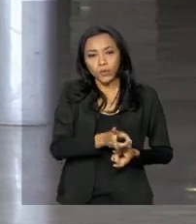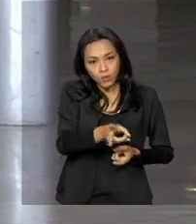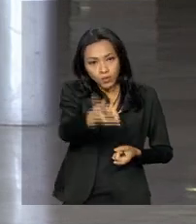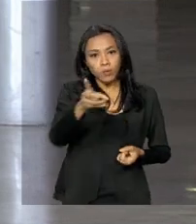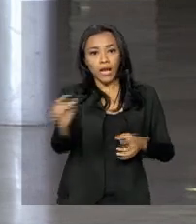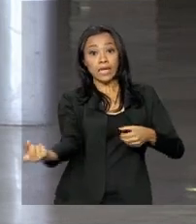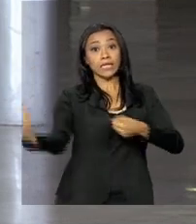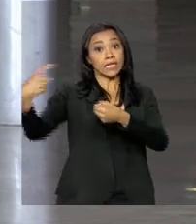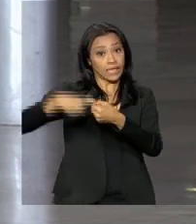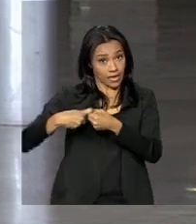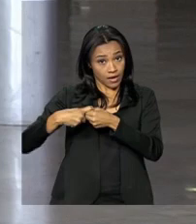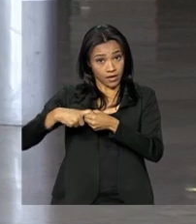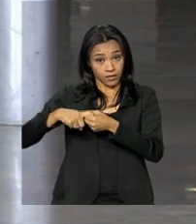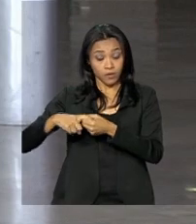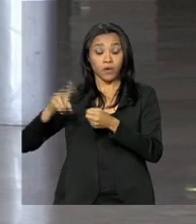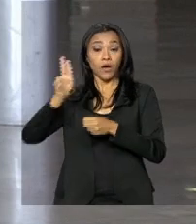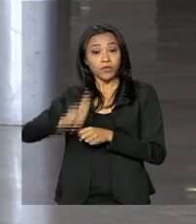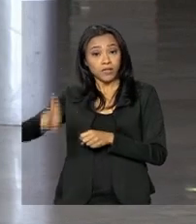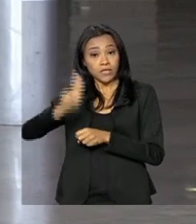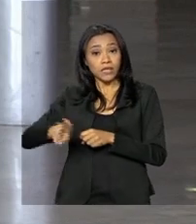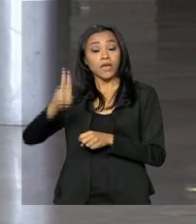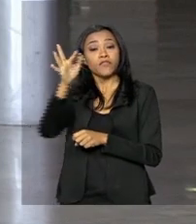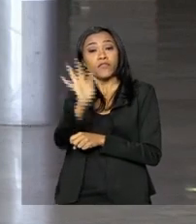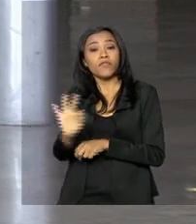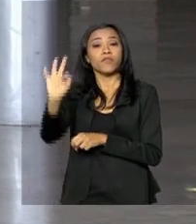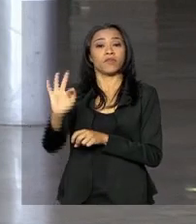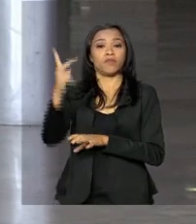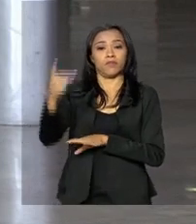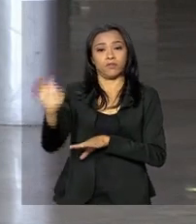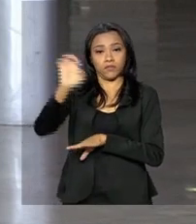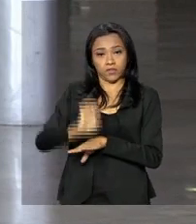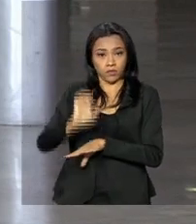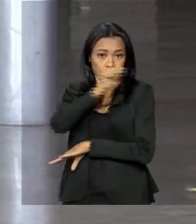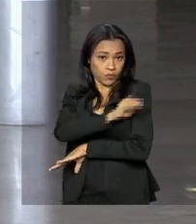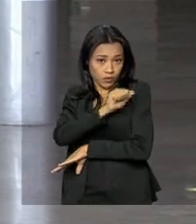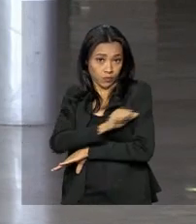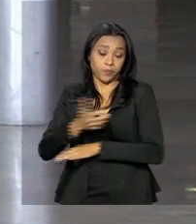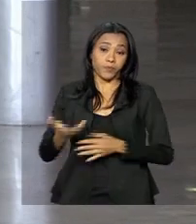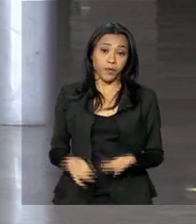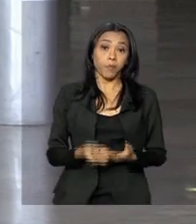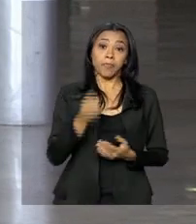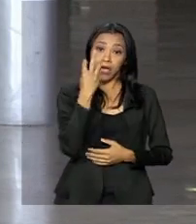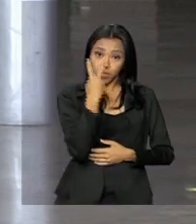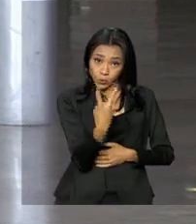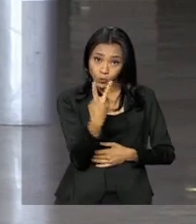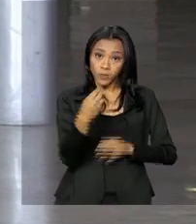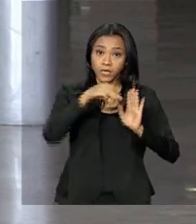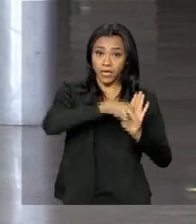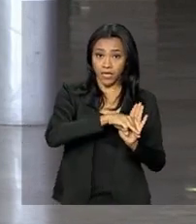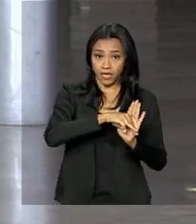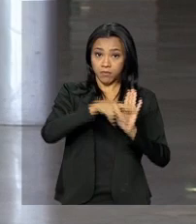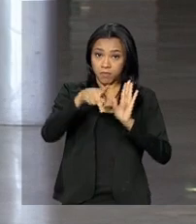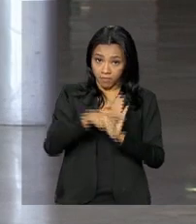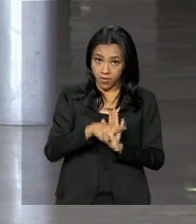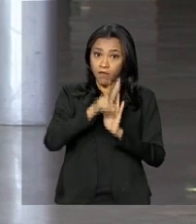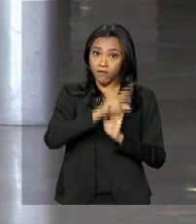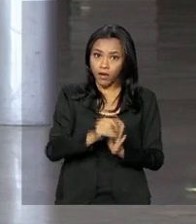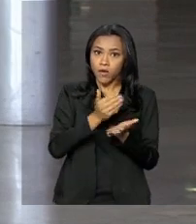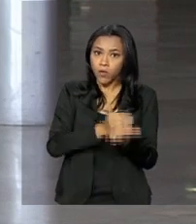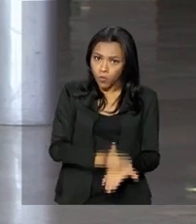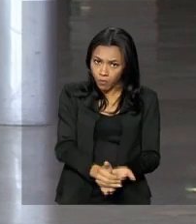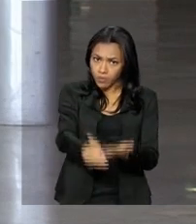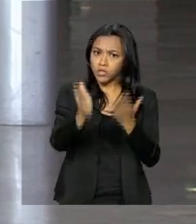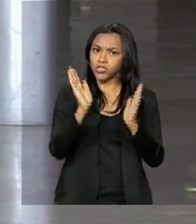universidade federal do rio de janeiro as duas medidas provisórias entrou em vigor e me imediatamente e tem